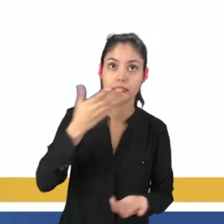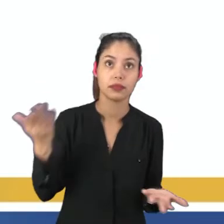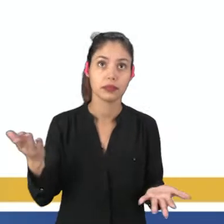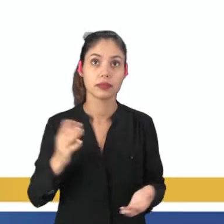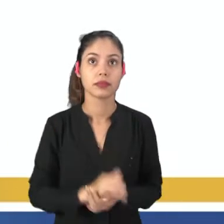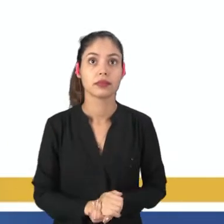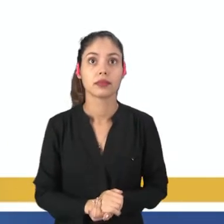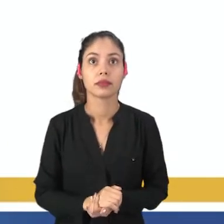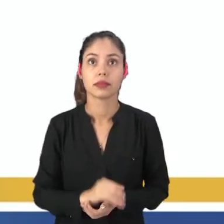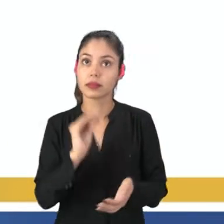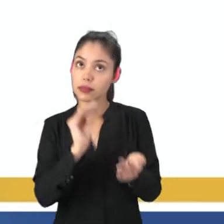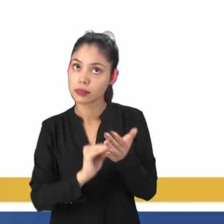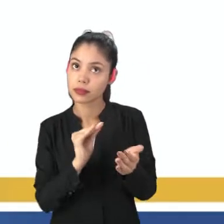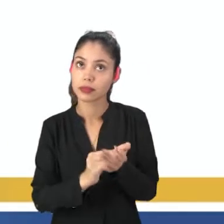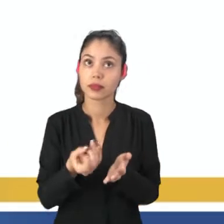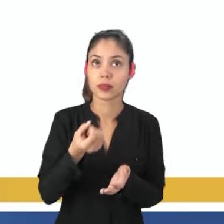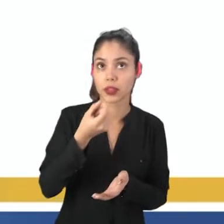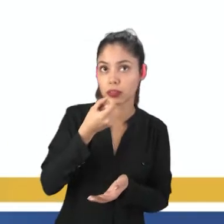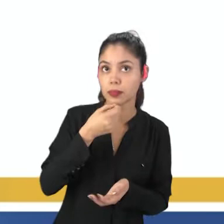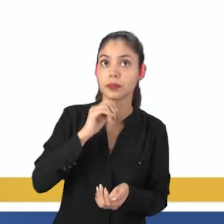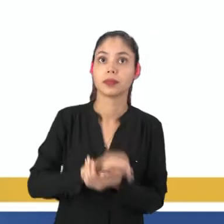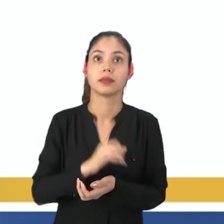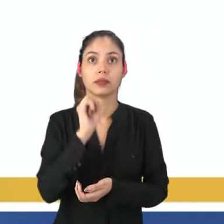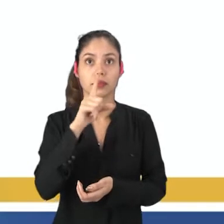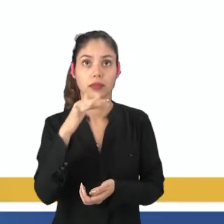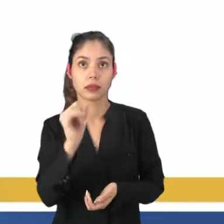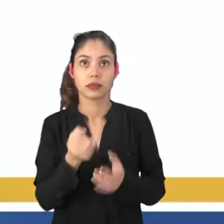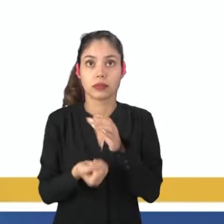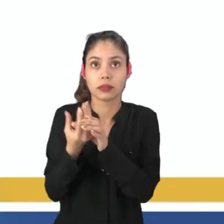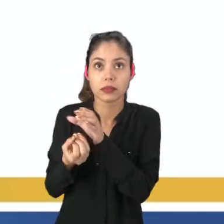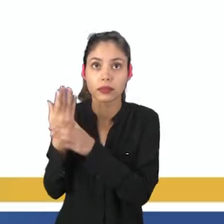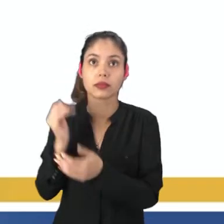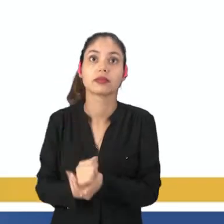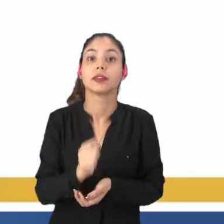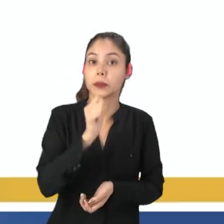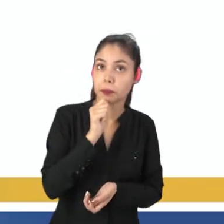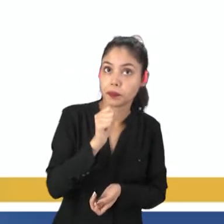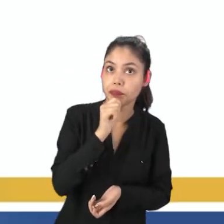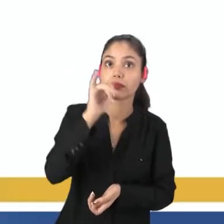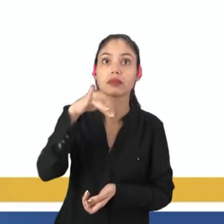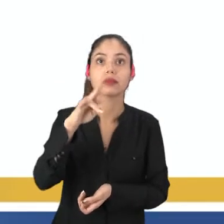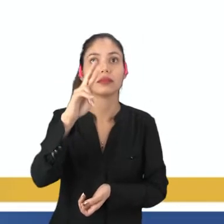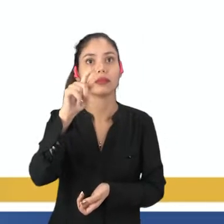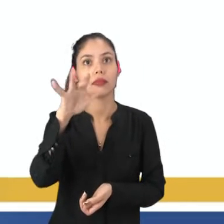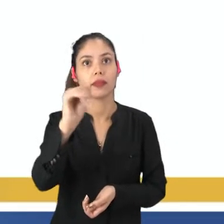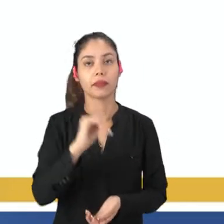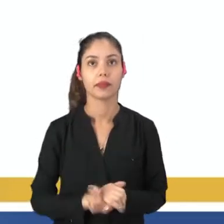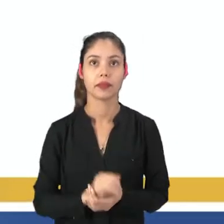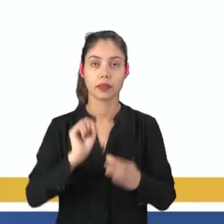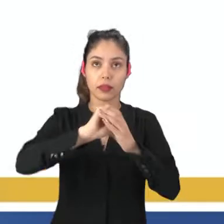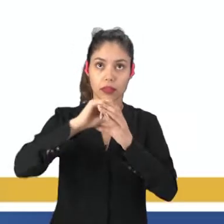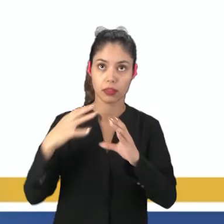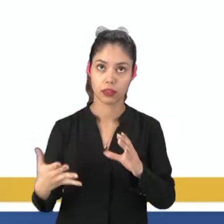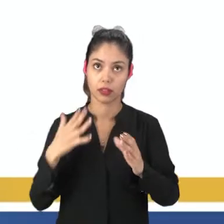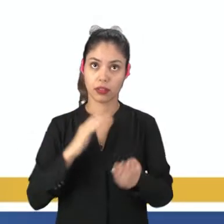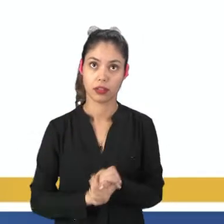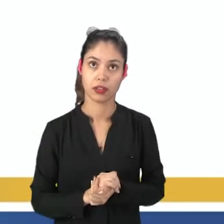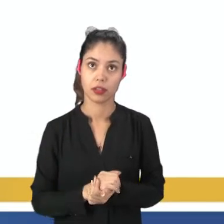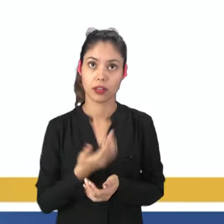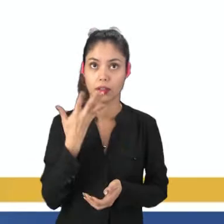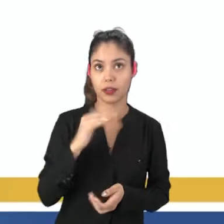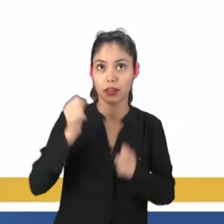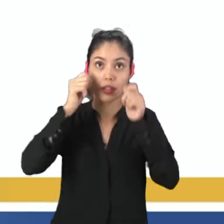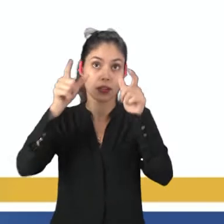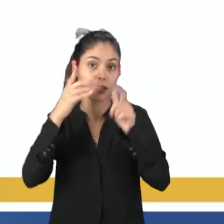de um adulto, o fato de o biscoito ter sabor de sal, cebolinha e ainda ser integral. Não são características que